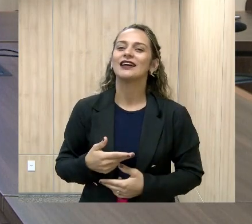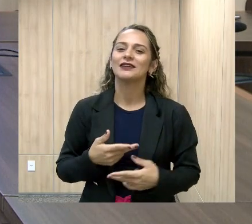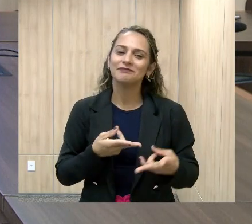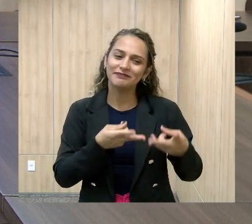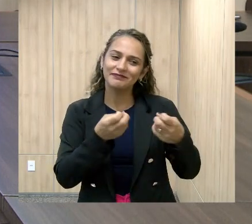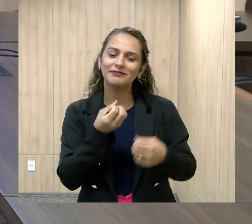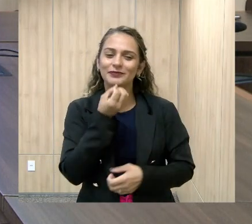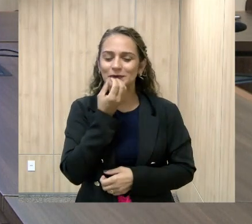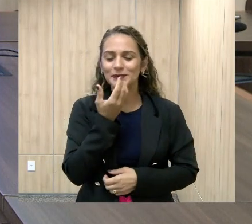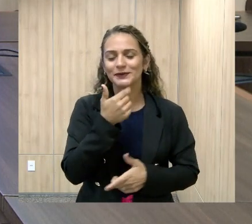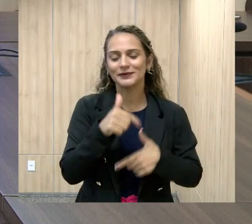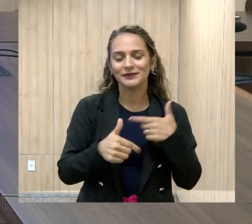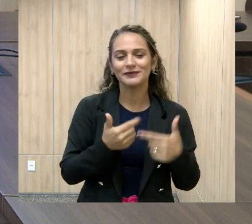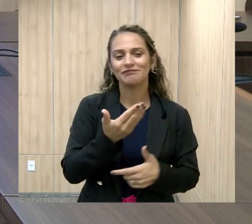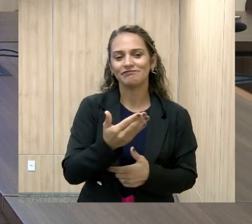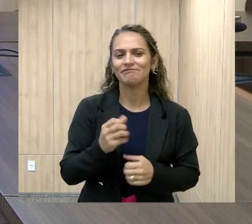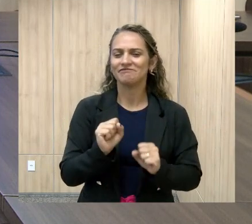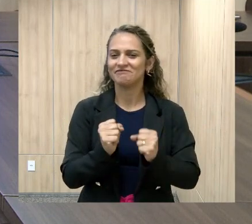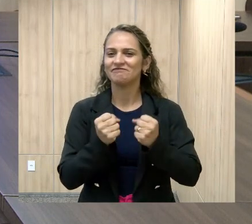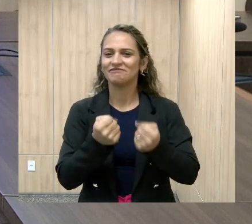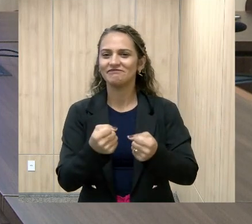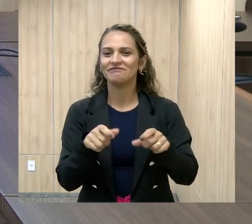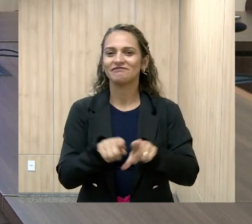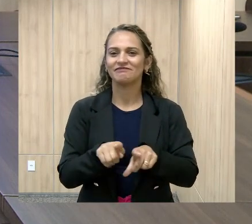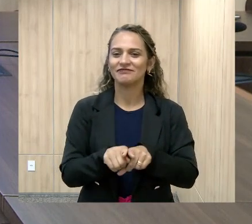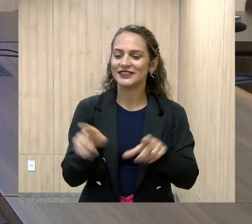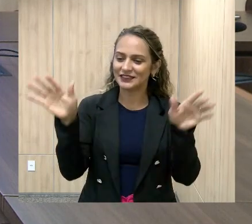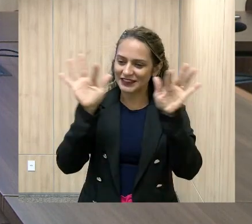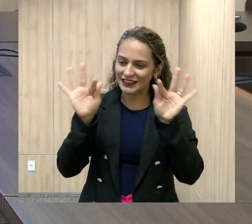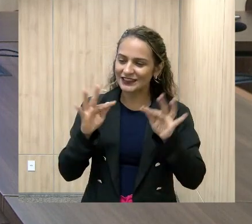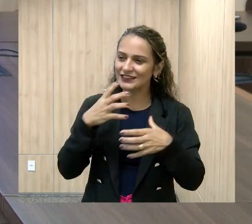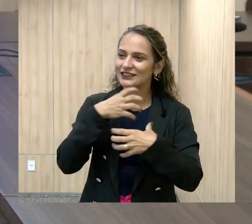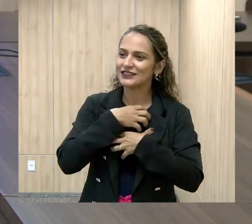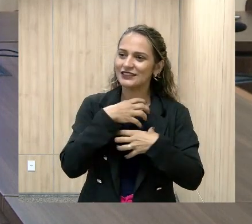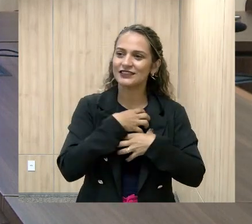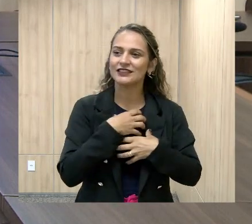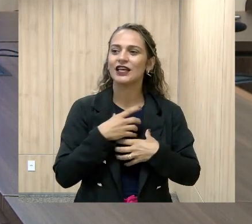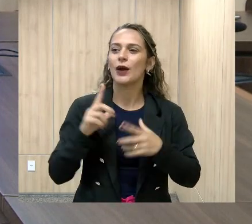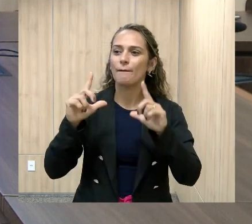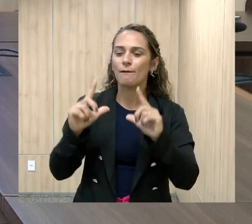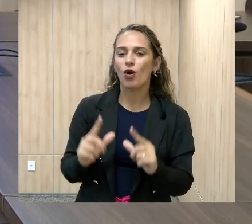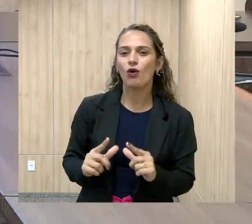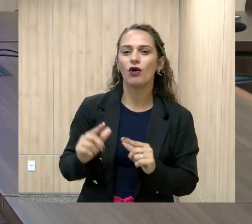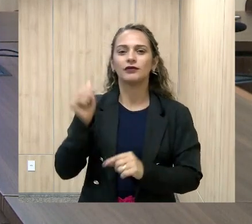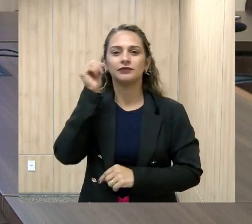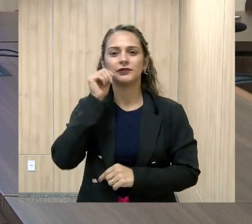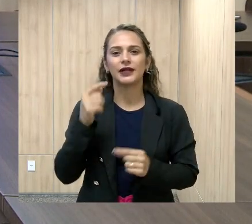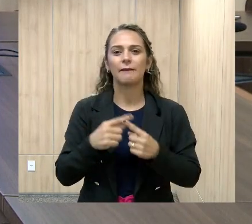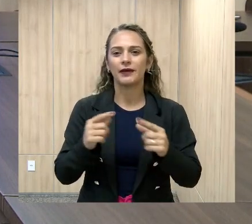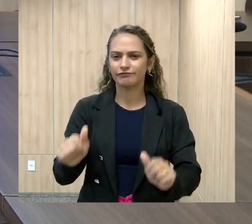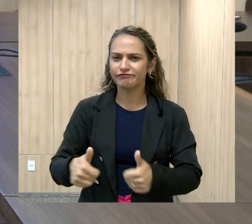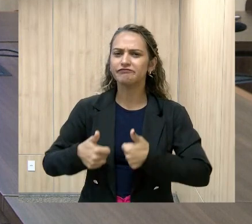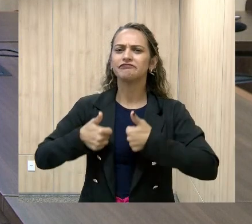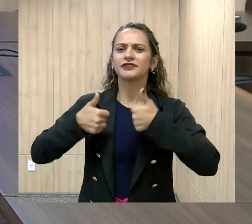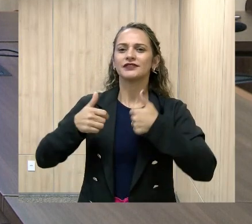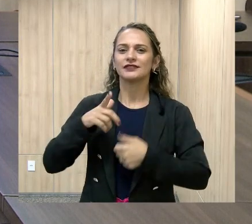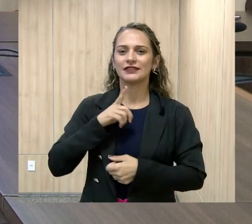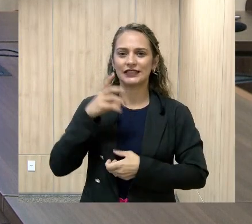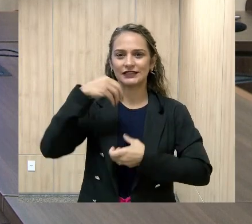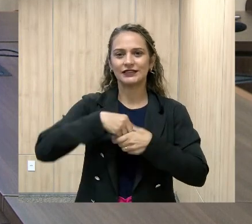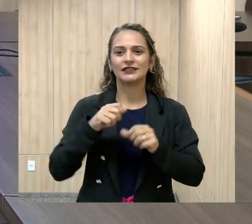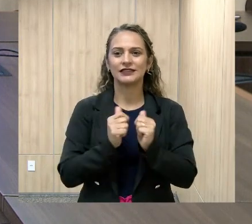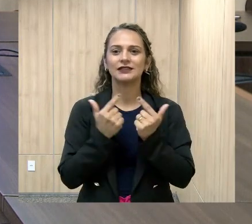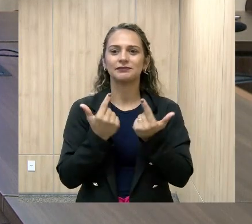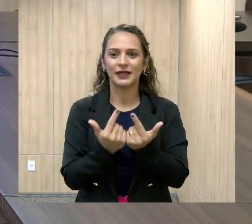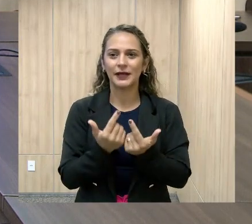Admiro seu trabalho a sua garra determinação fico feliz aqui nós somos poucas mas as poucas tem muita qualidade aqui dentro